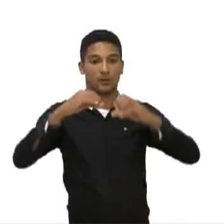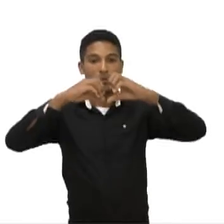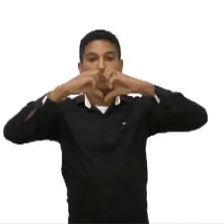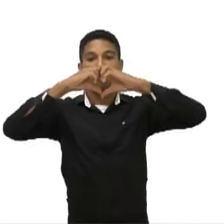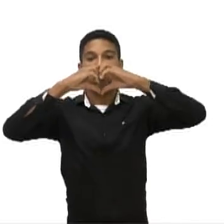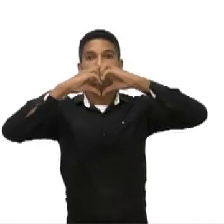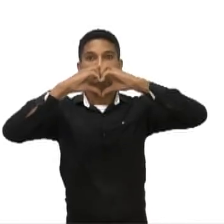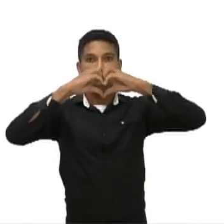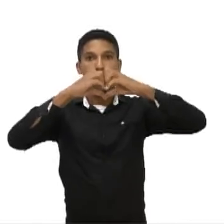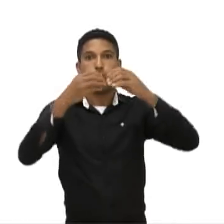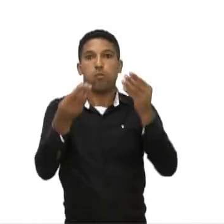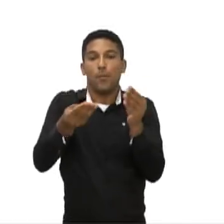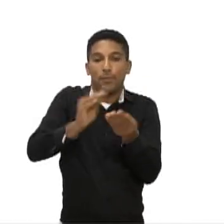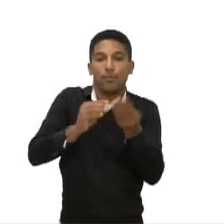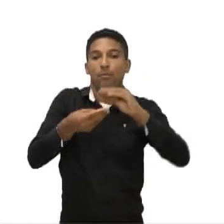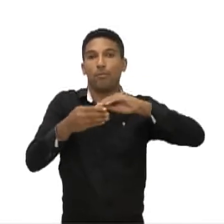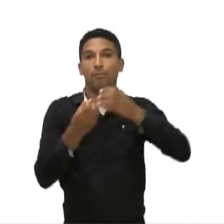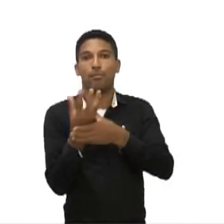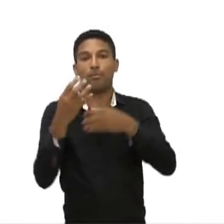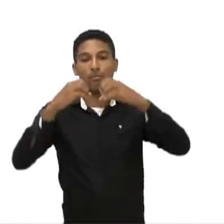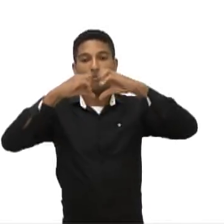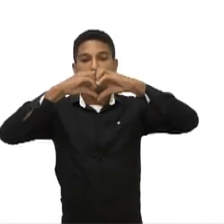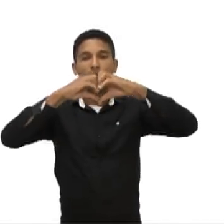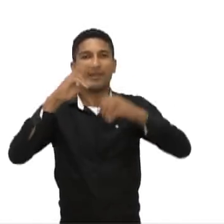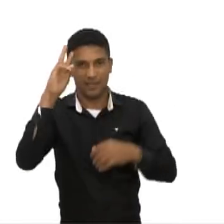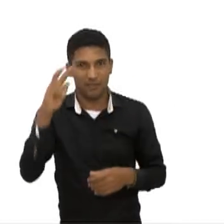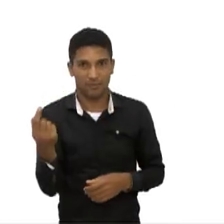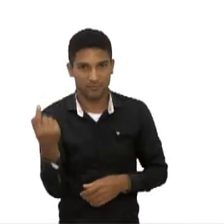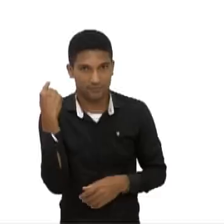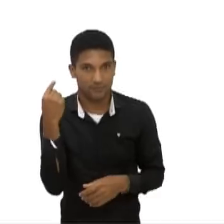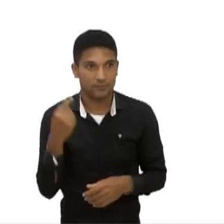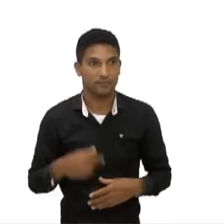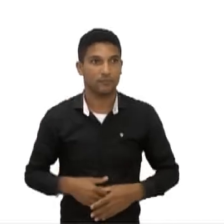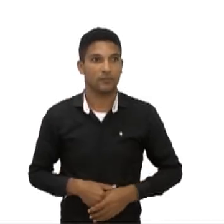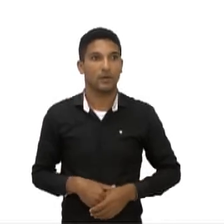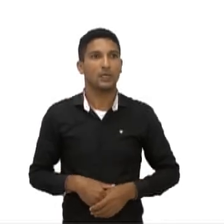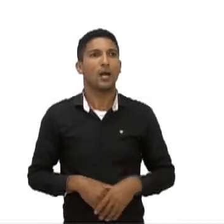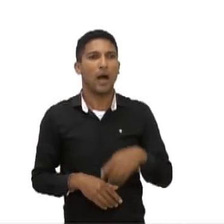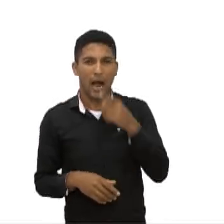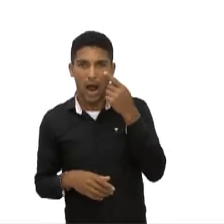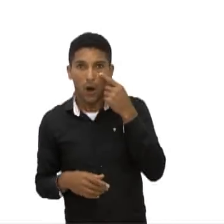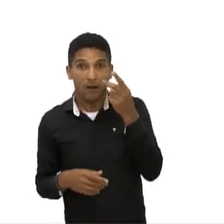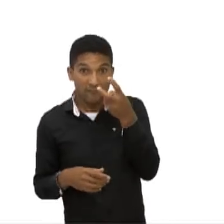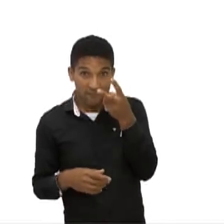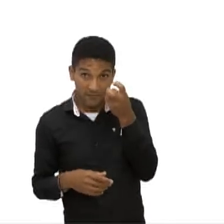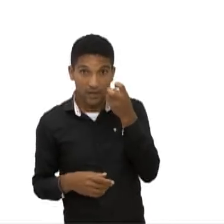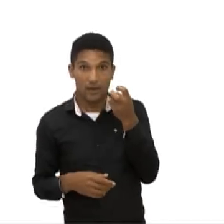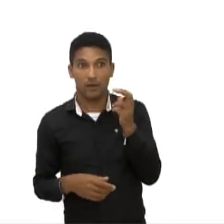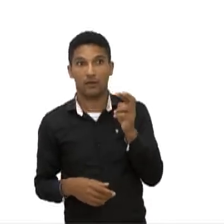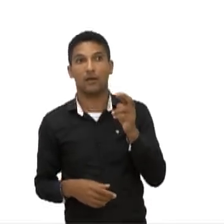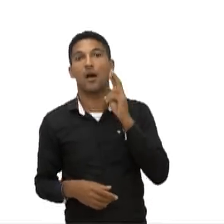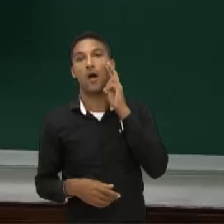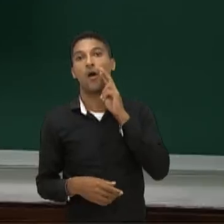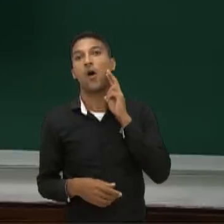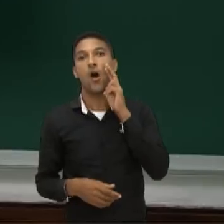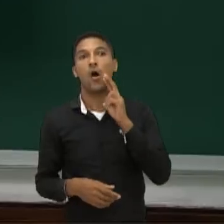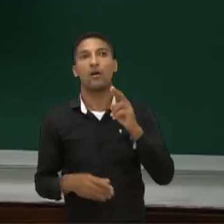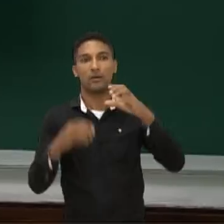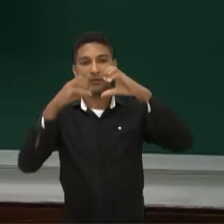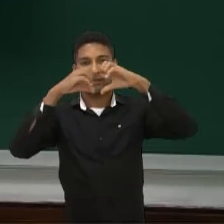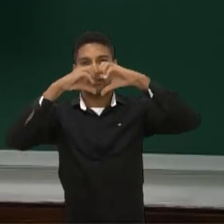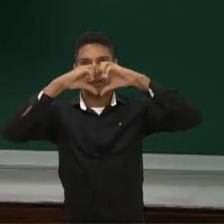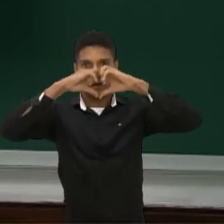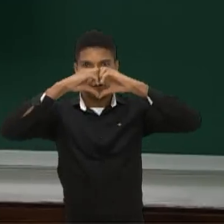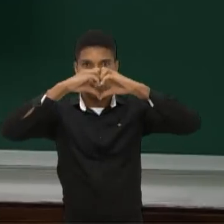fazer alguns segmentos de retas ligando os vértices e decompor essa figura em triângulos? Será que nós conseguimos fazer